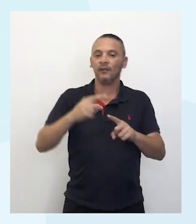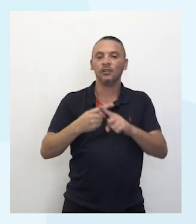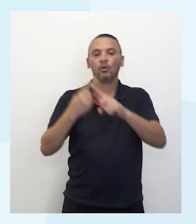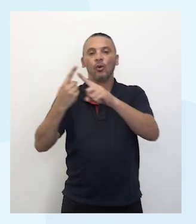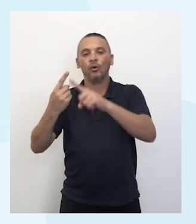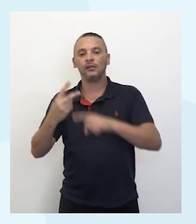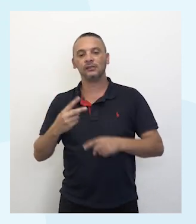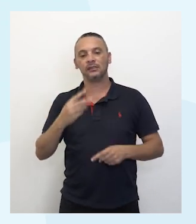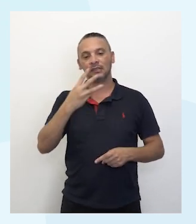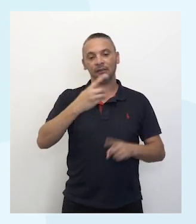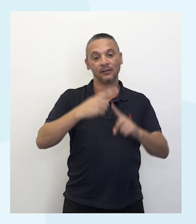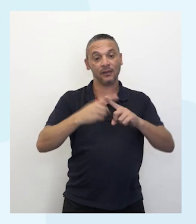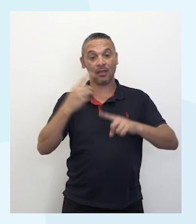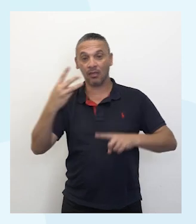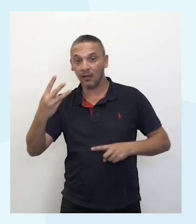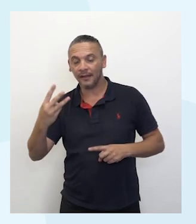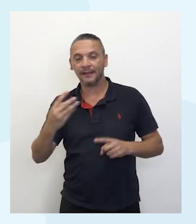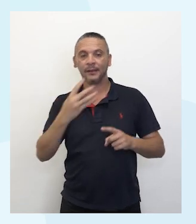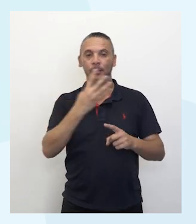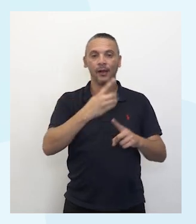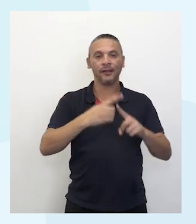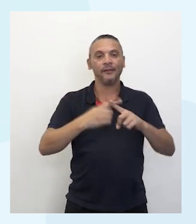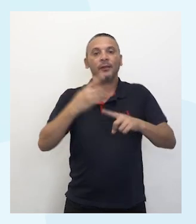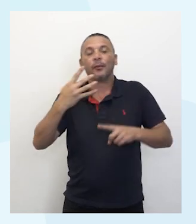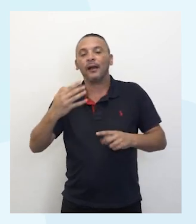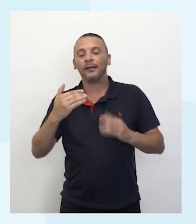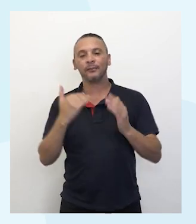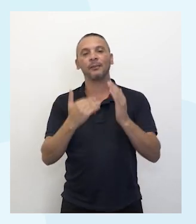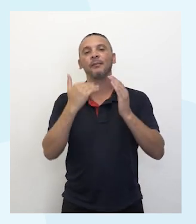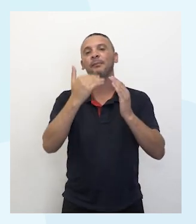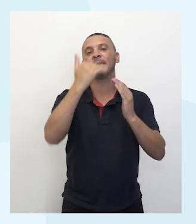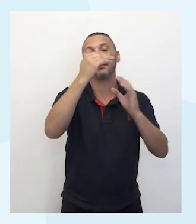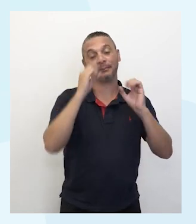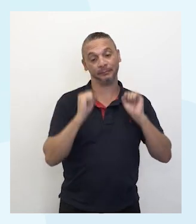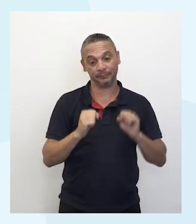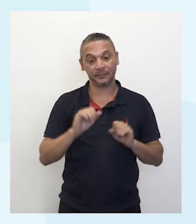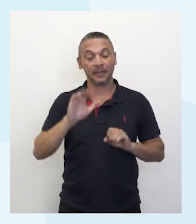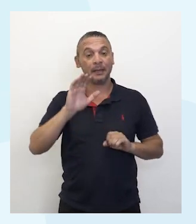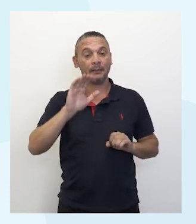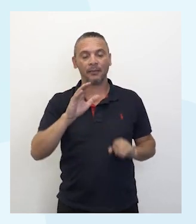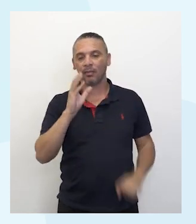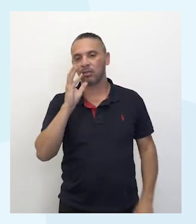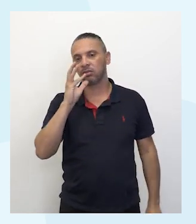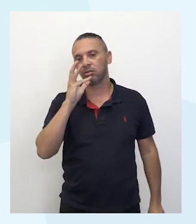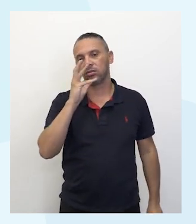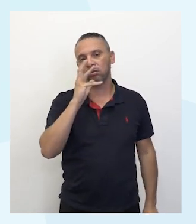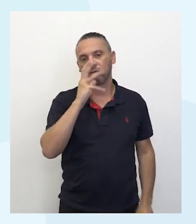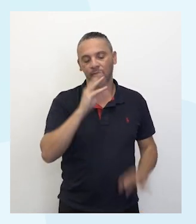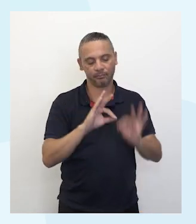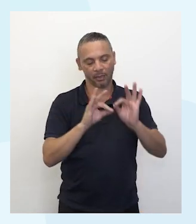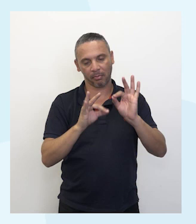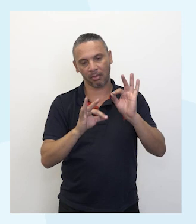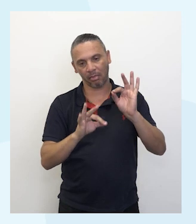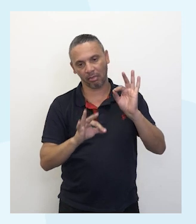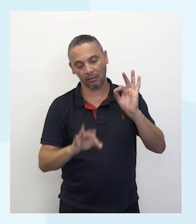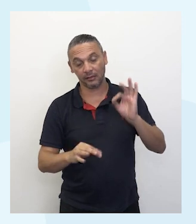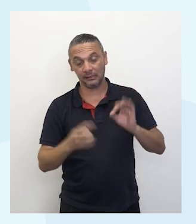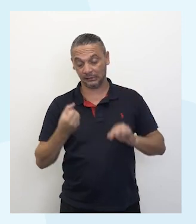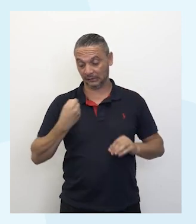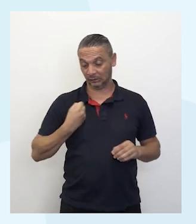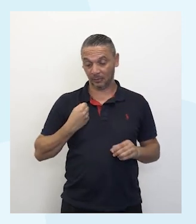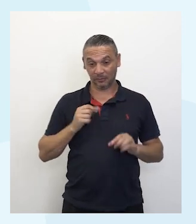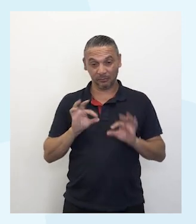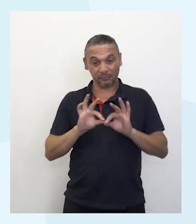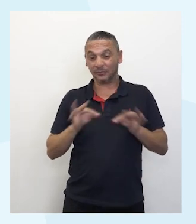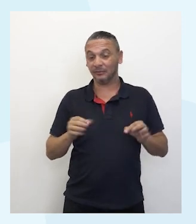2, 3 vezes 3, 4 vezes 4 e assim vai, tá? Mas demora, tá certo? Quando os números são pequenos, a gente faz